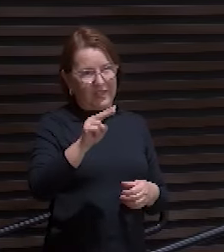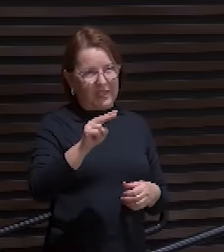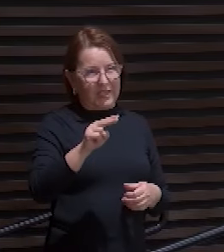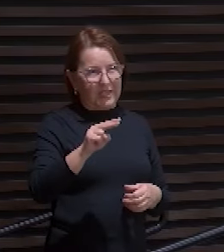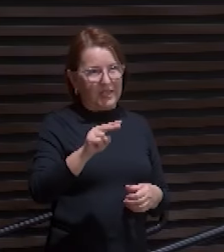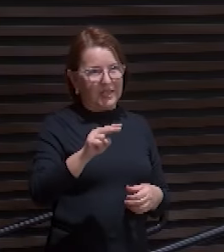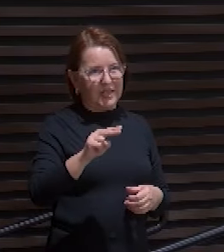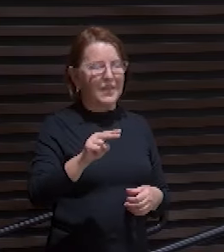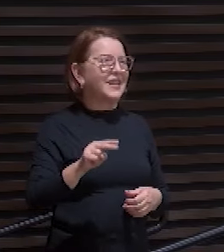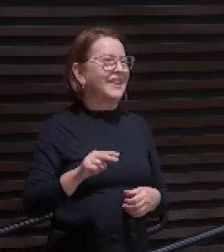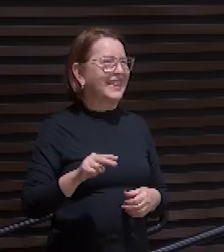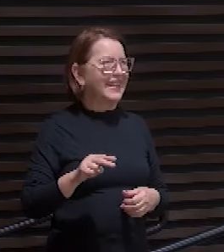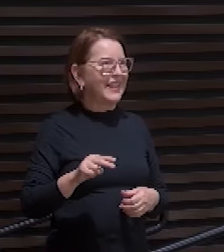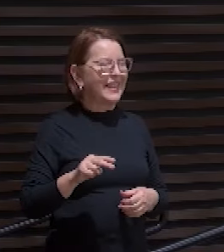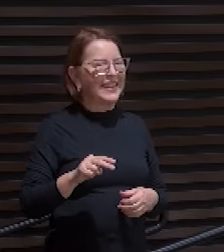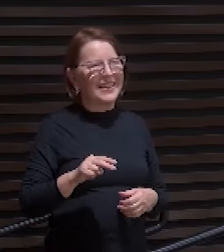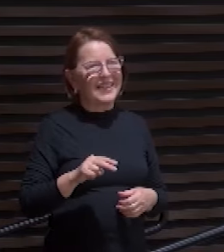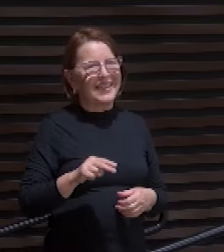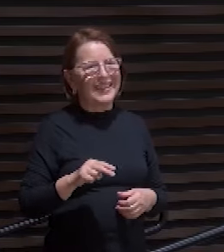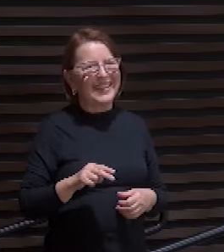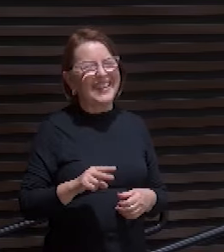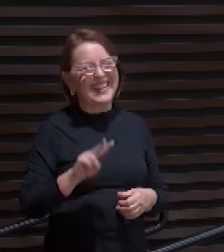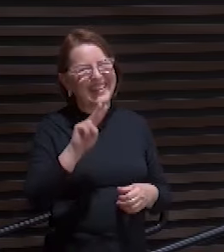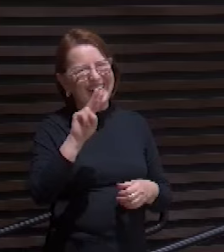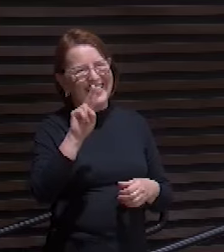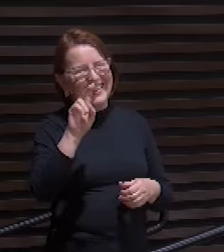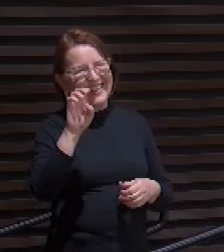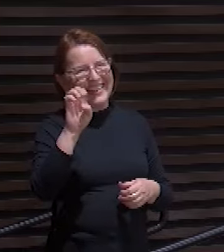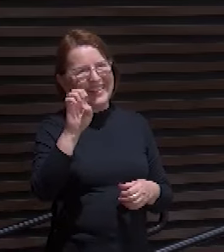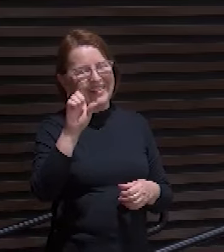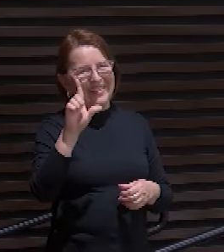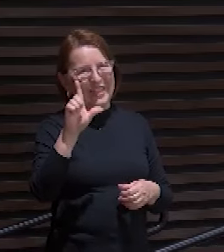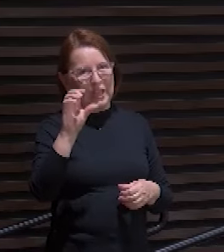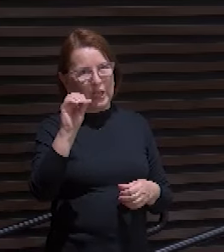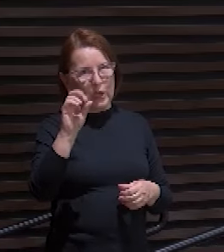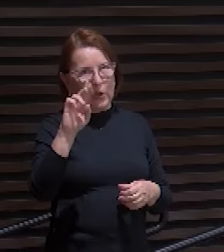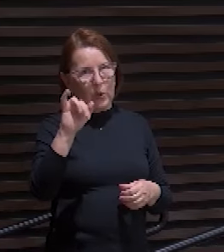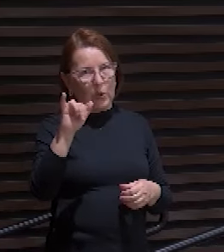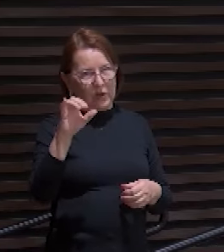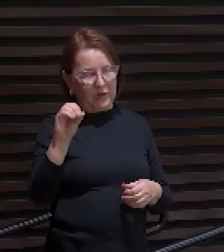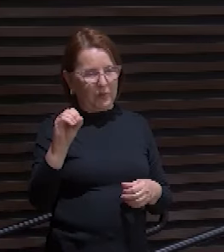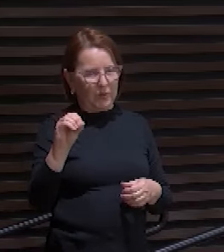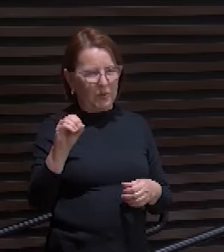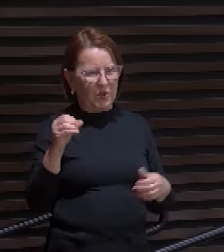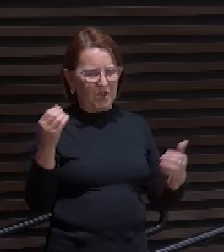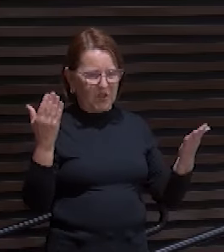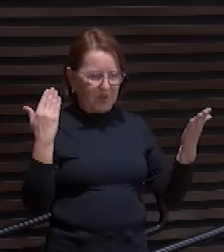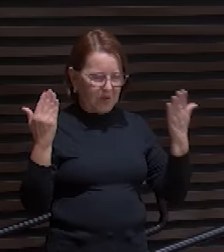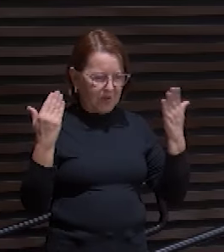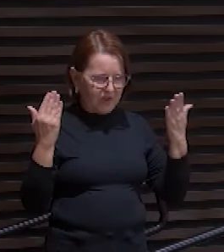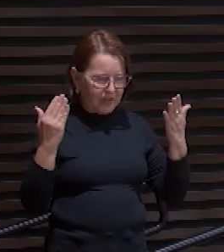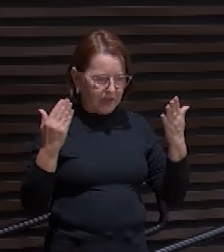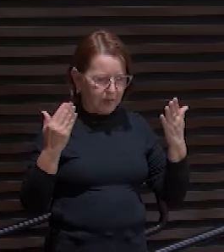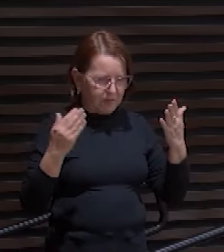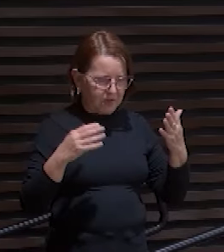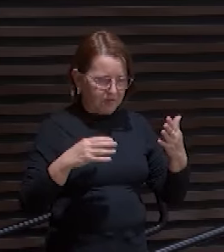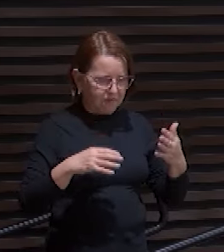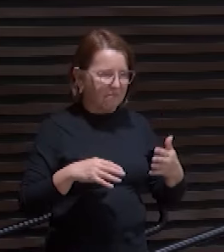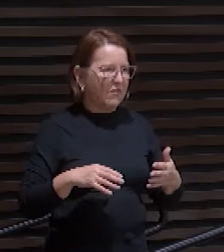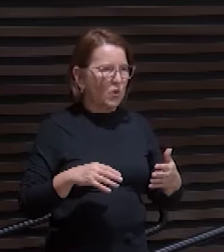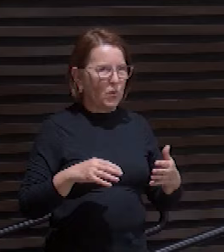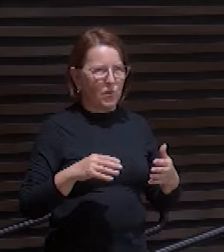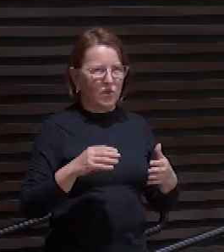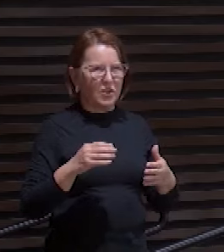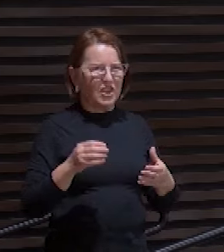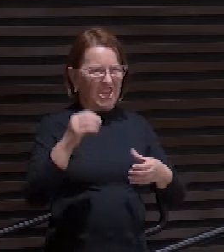Eu nunca vi. Um dia eu estava pregando numa fazenda e falando para o funcionário, achei um parafuso velho enferrujado lá, eu